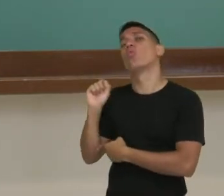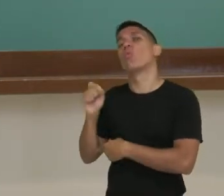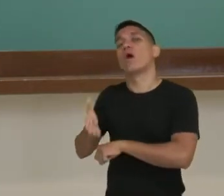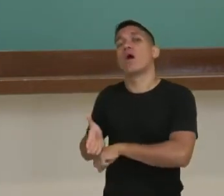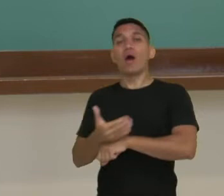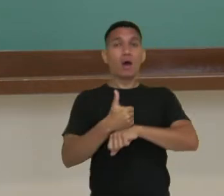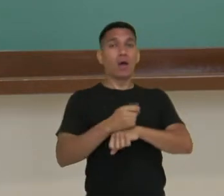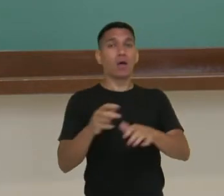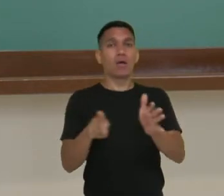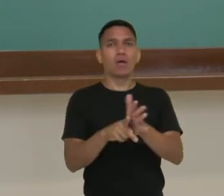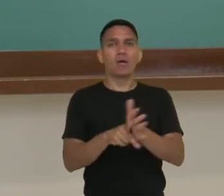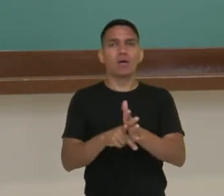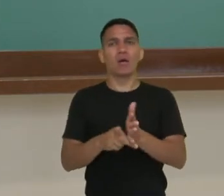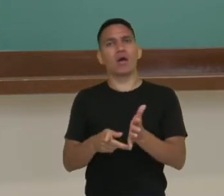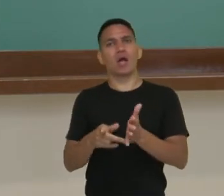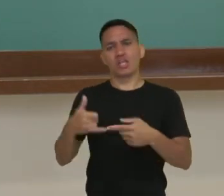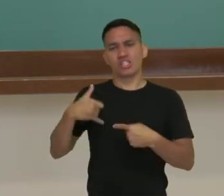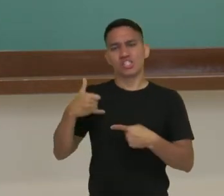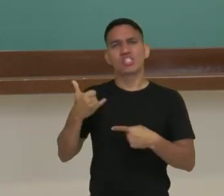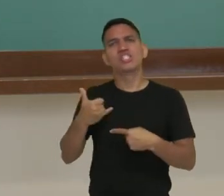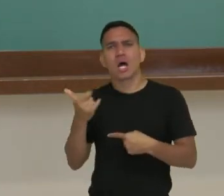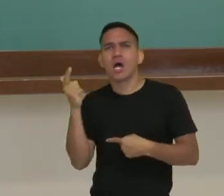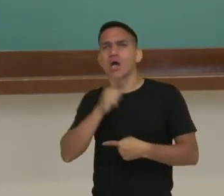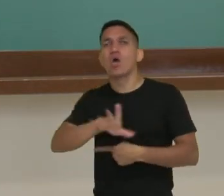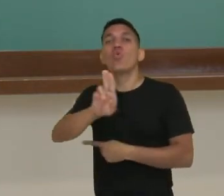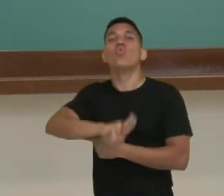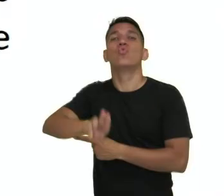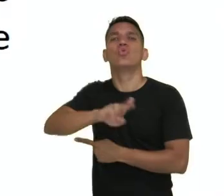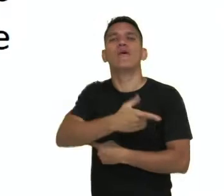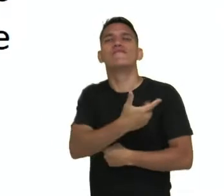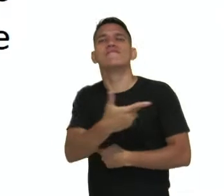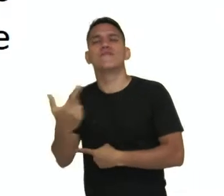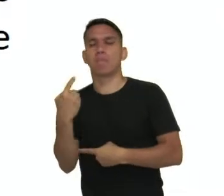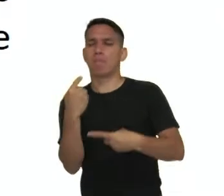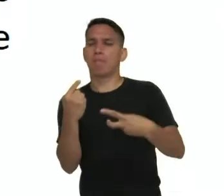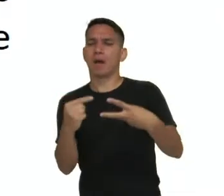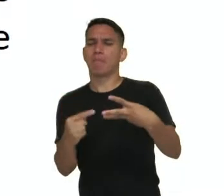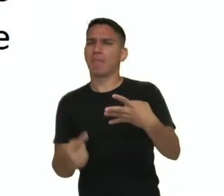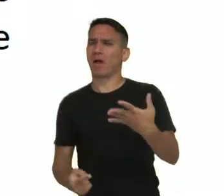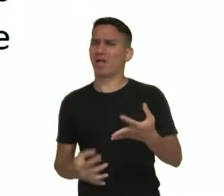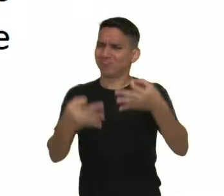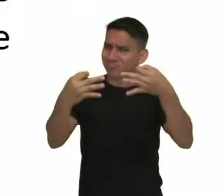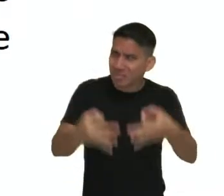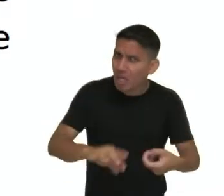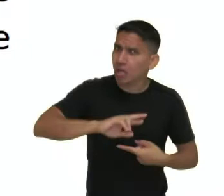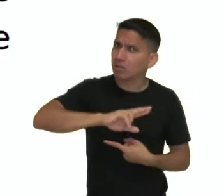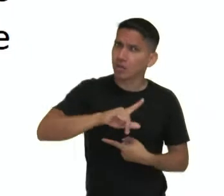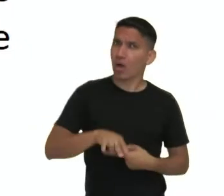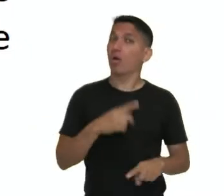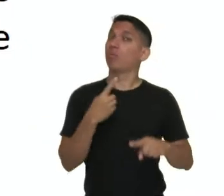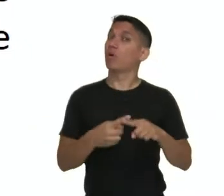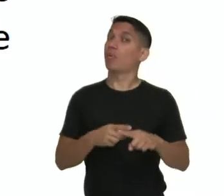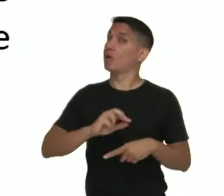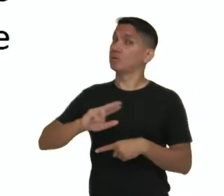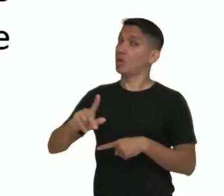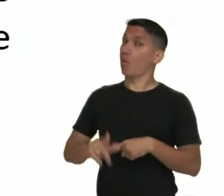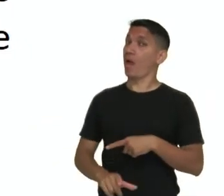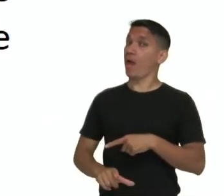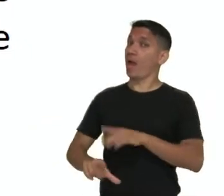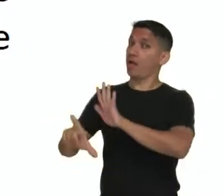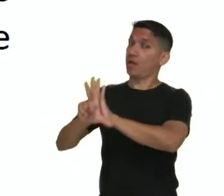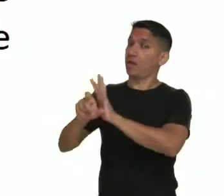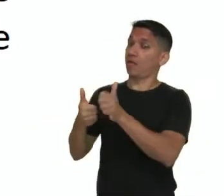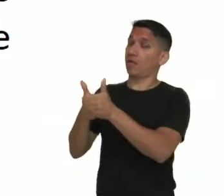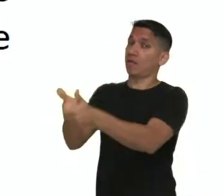da maioridade, que foram utilizados vários recursos ilícitos, né, porque não foram recursos